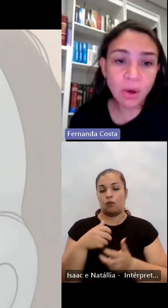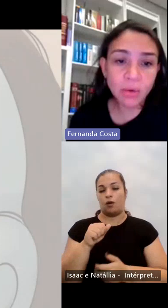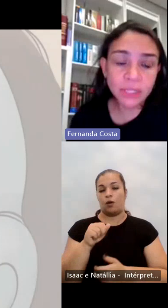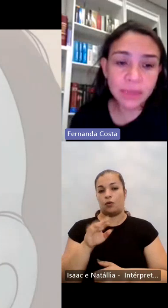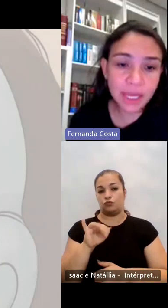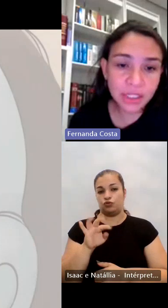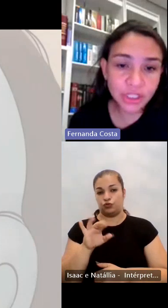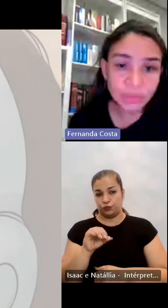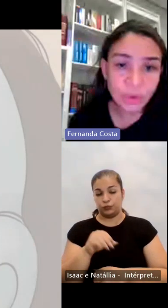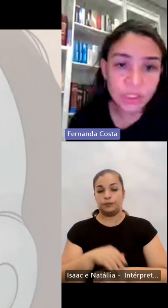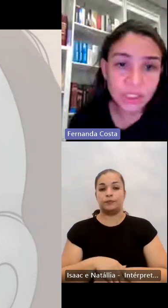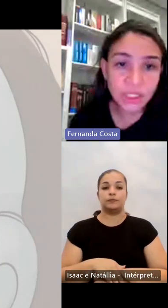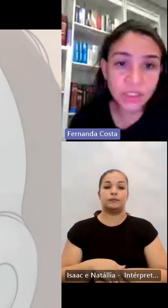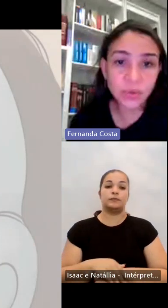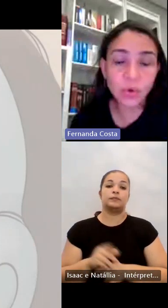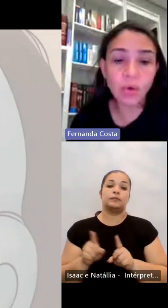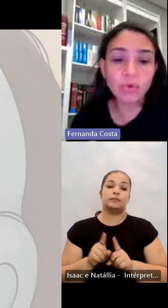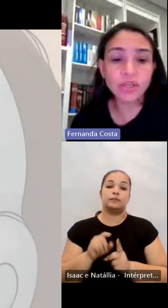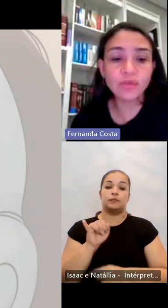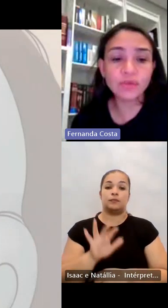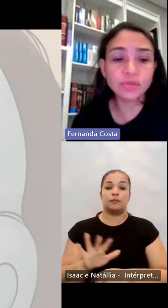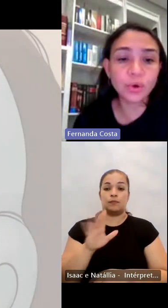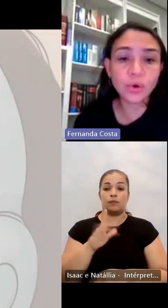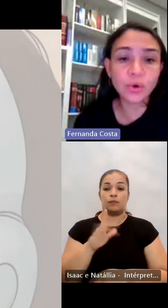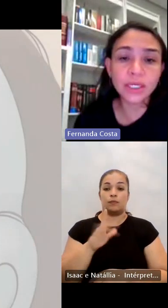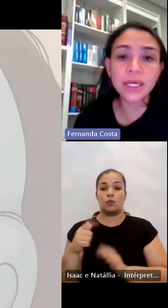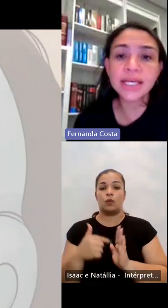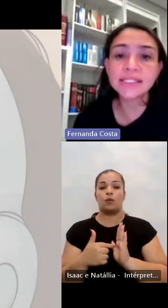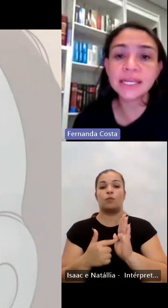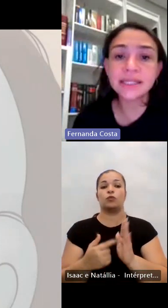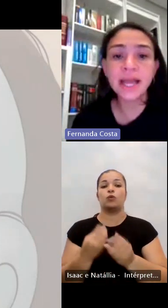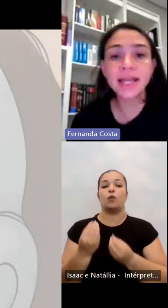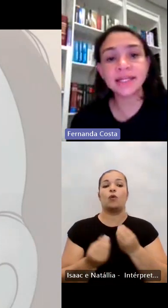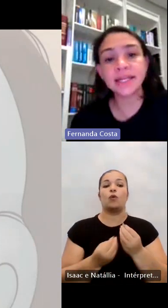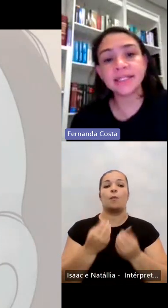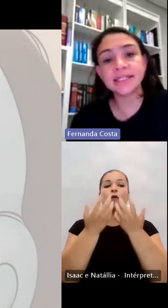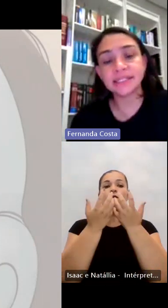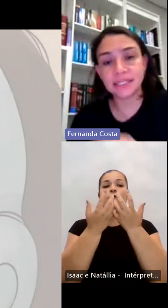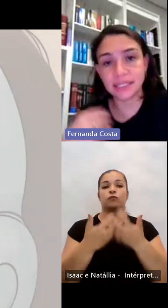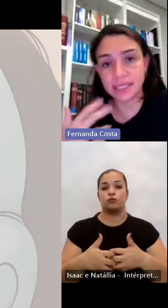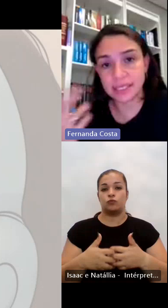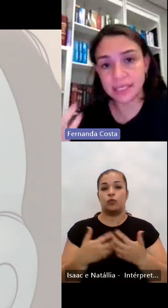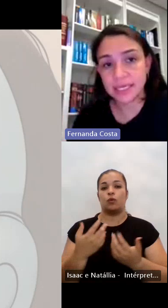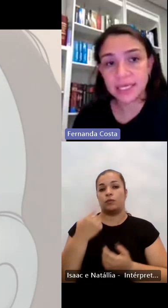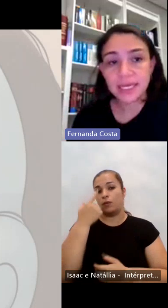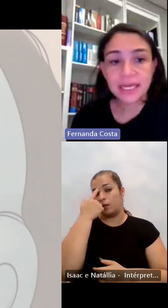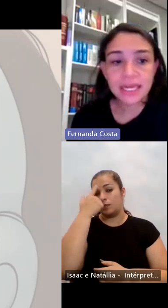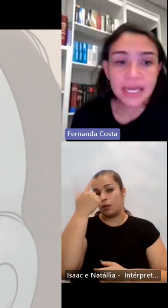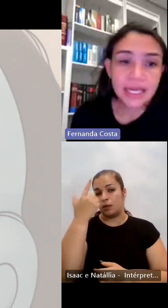Aqui uma outra imagem mostrando como que funciona essa ideia, né,